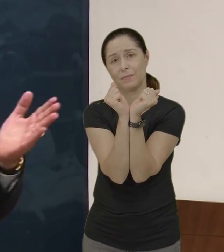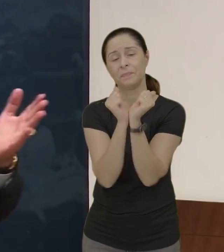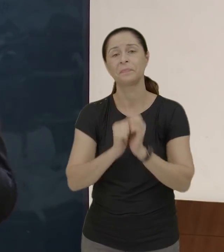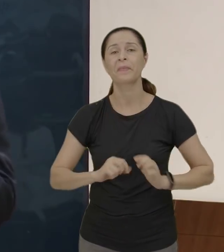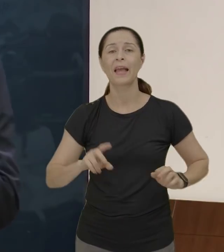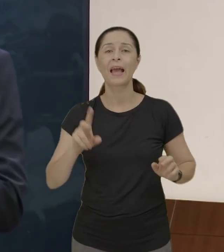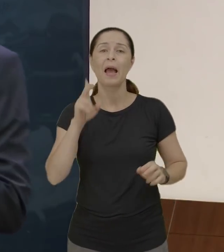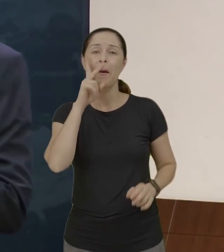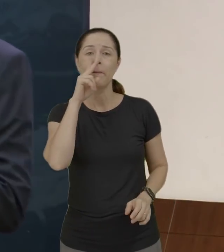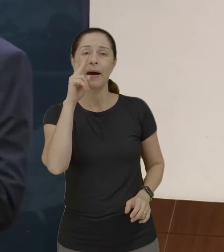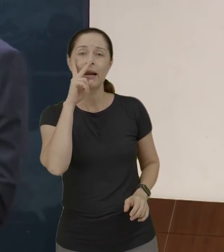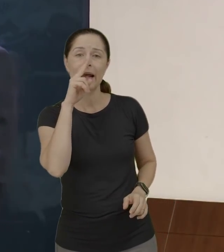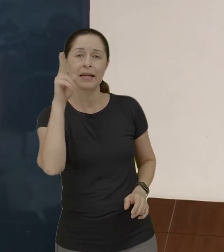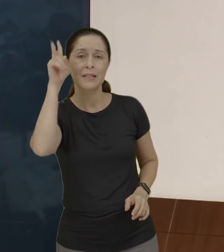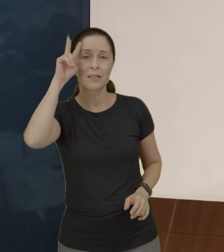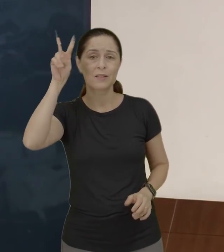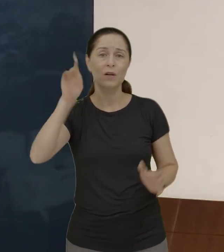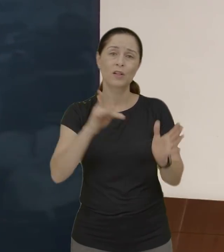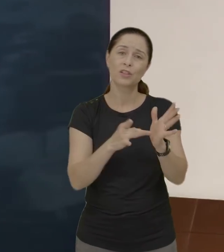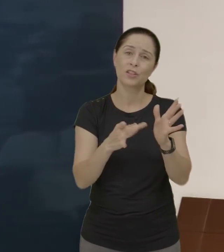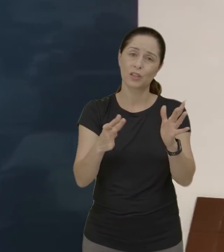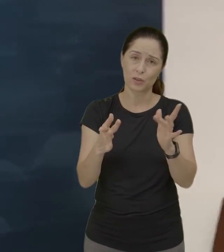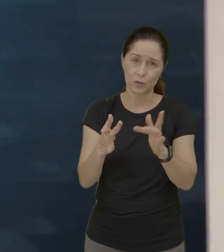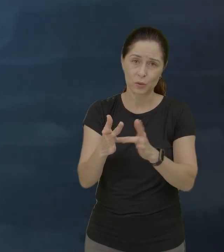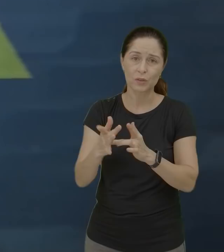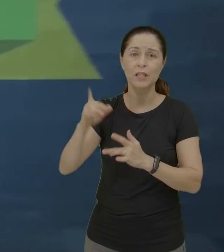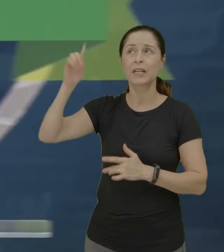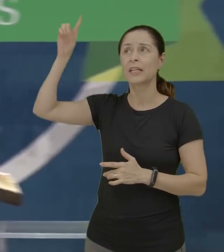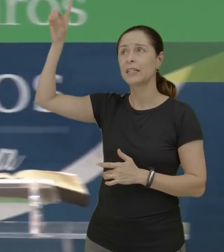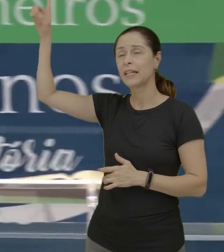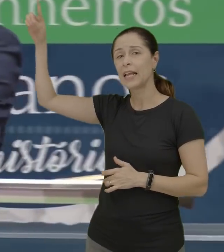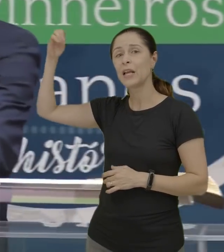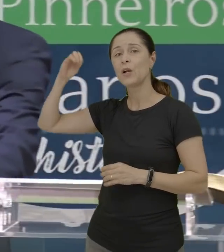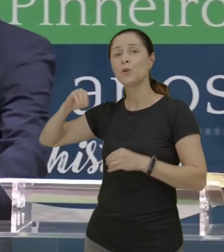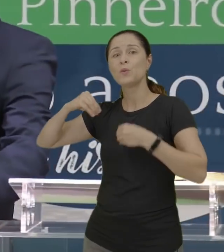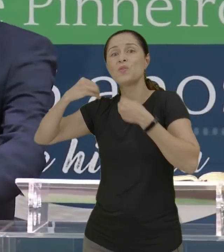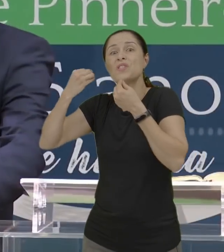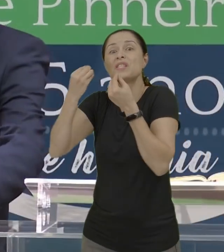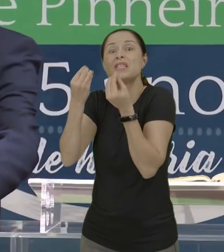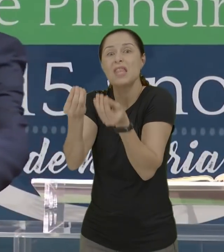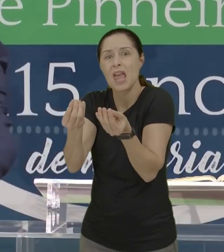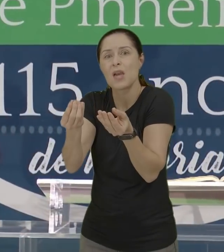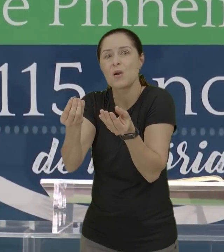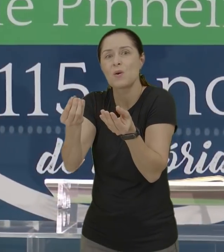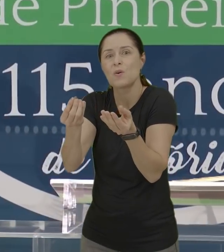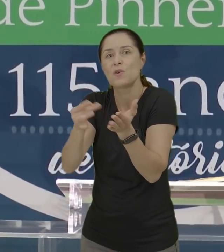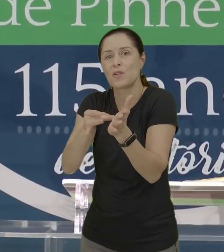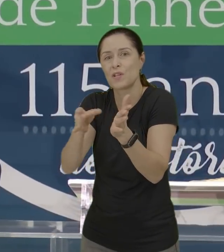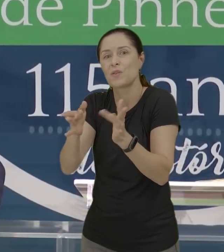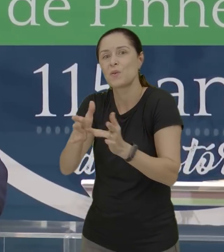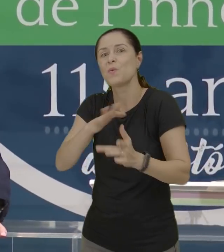O filho se entrega, e quando Abraão estende a mão,